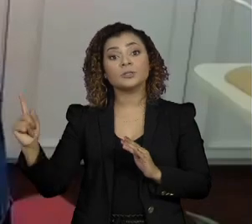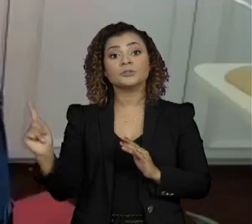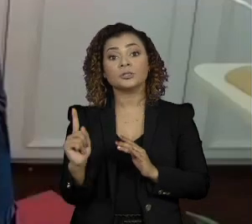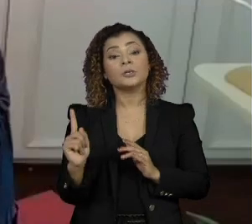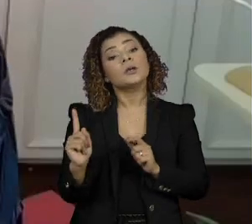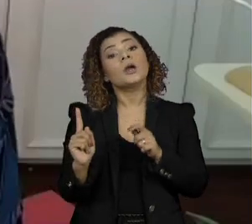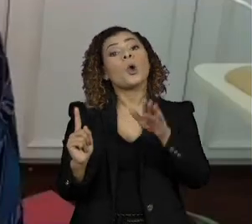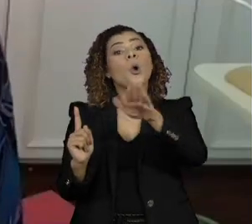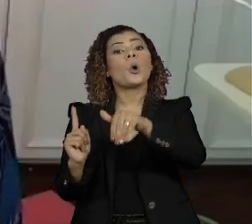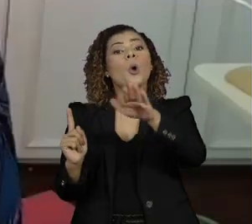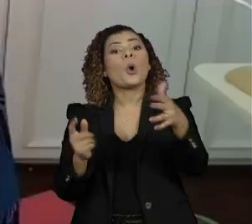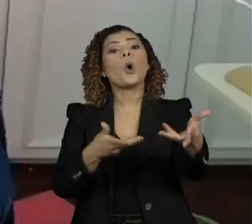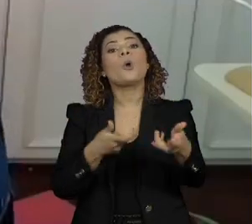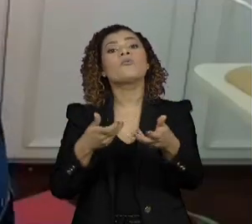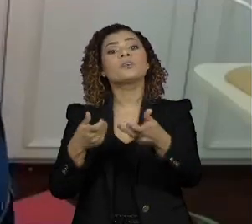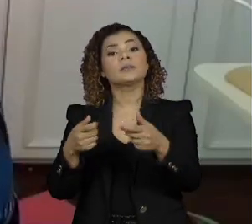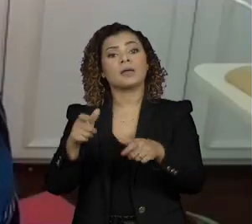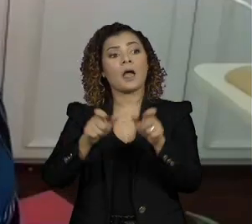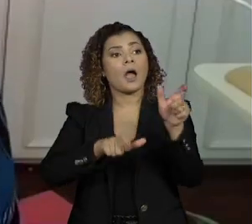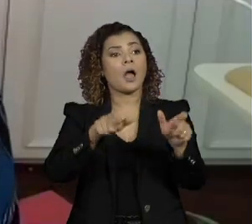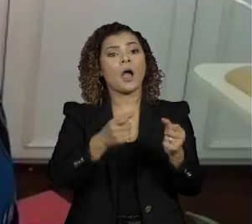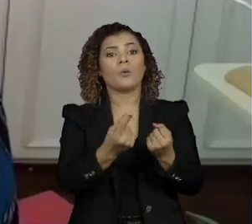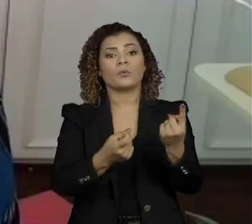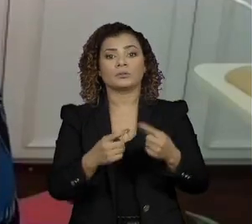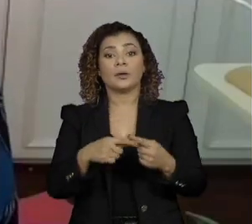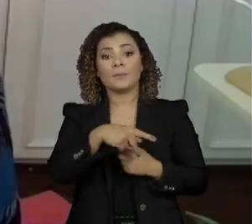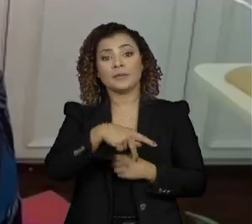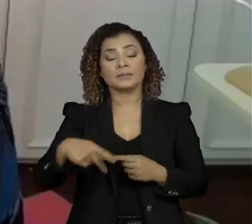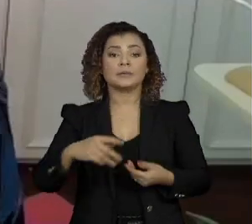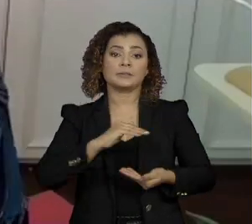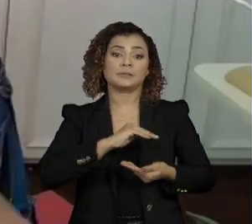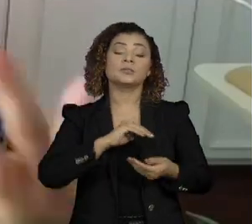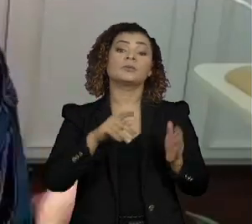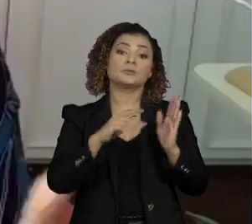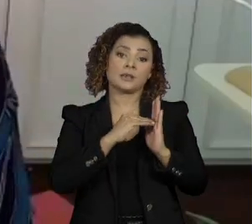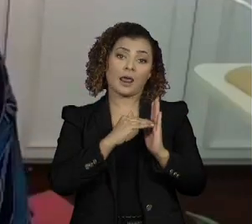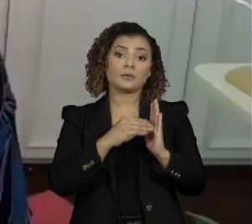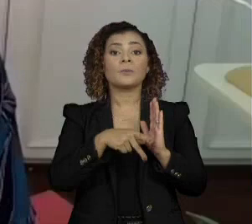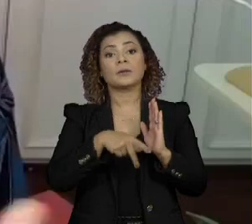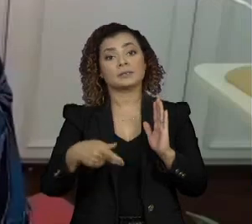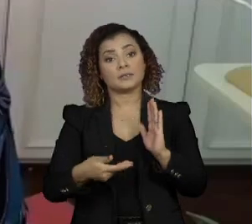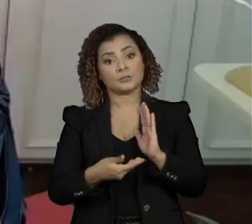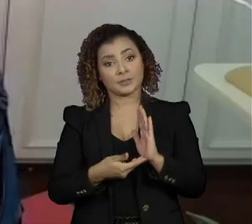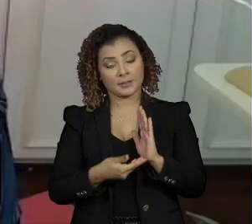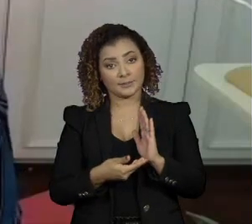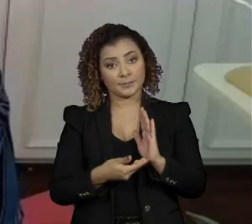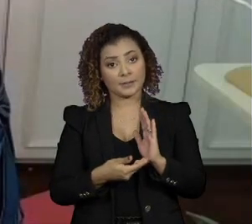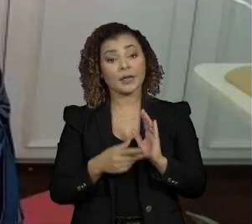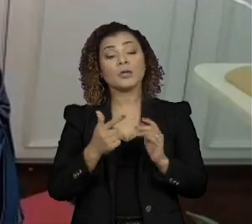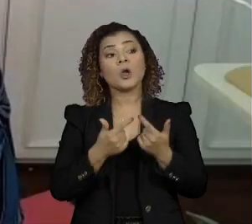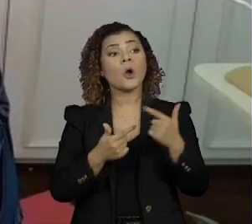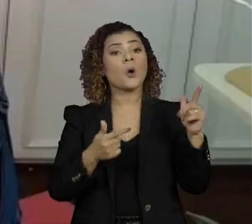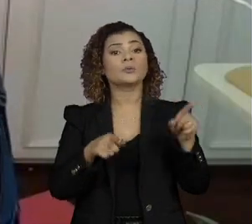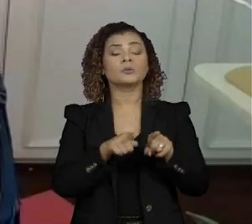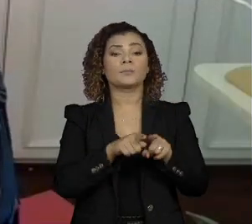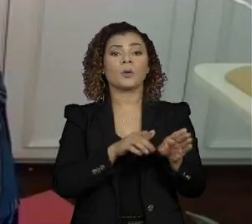o presidente do Senado, o presidente da Câmara e uma autoridade indicada pelo Conselho Nacional de